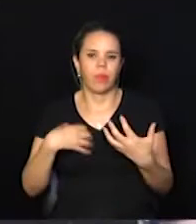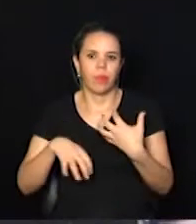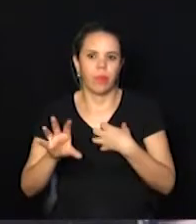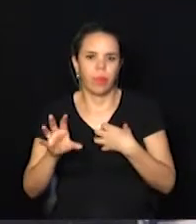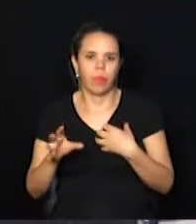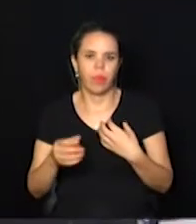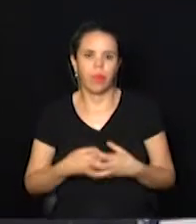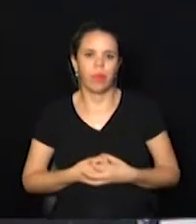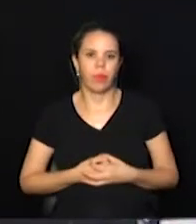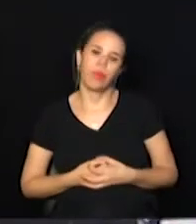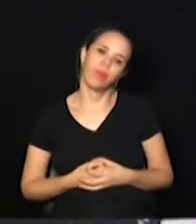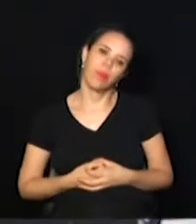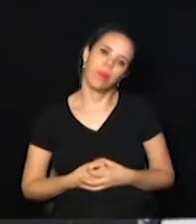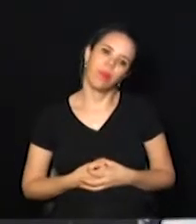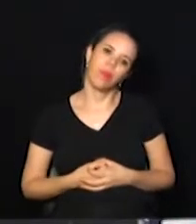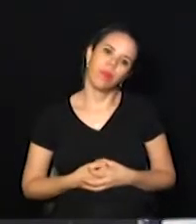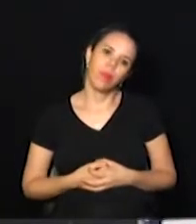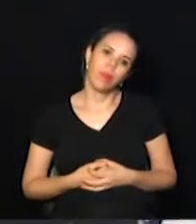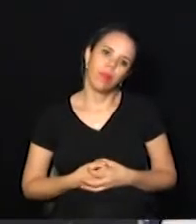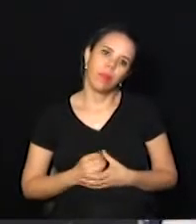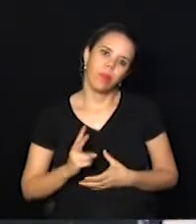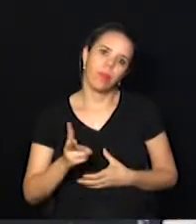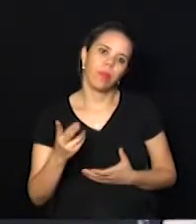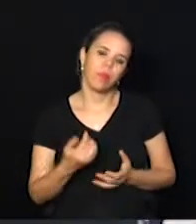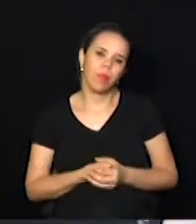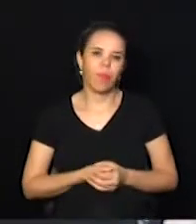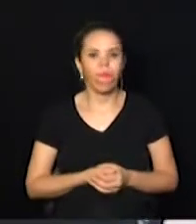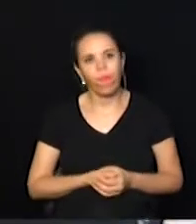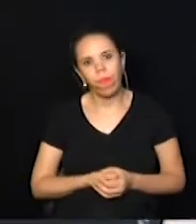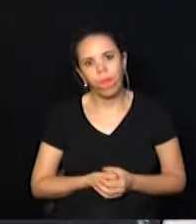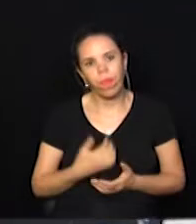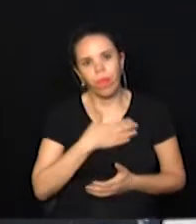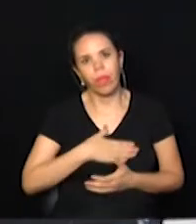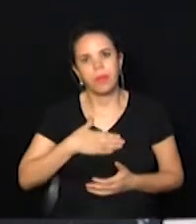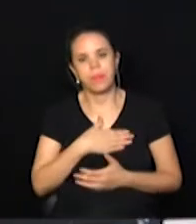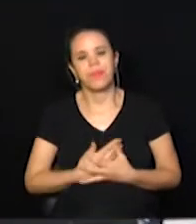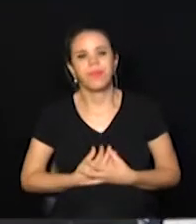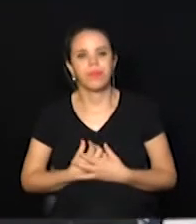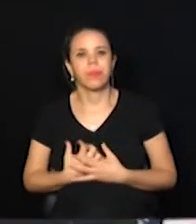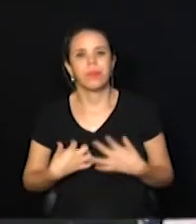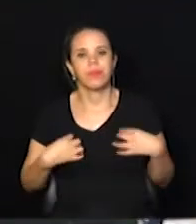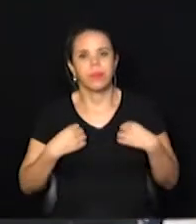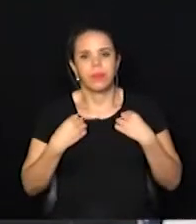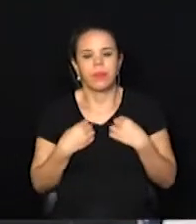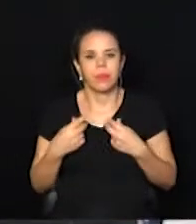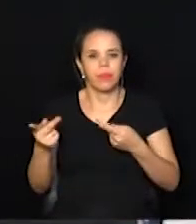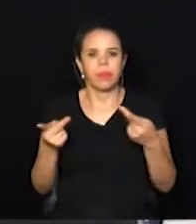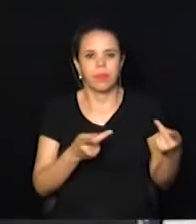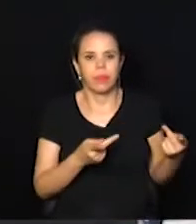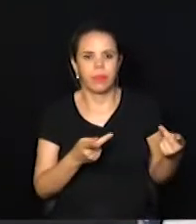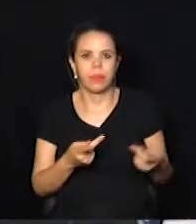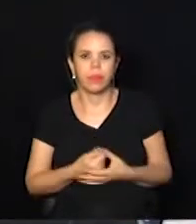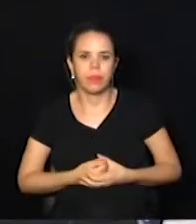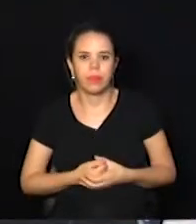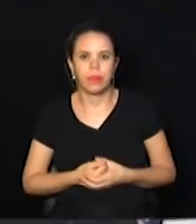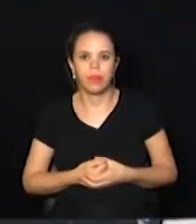considerações. Para a gente continuar, eu gostaria de chamar o